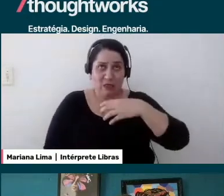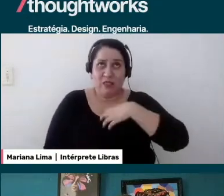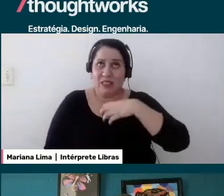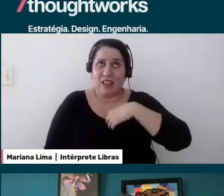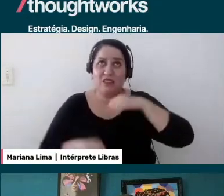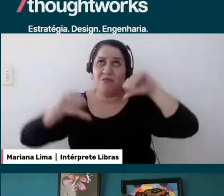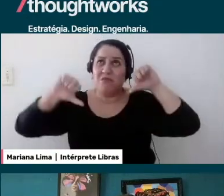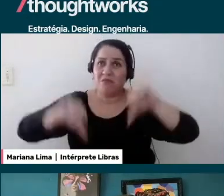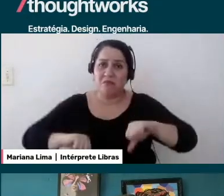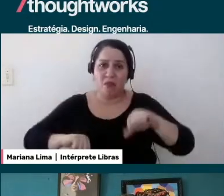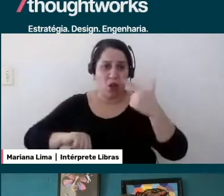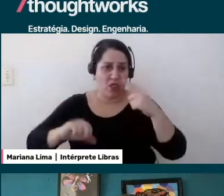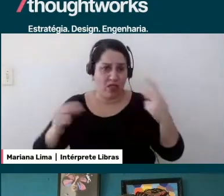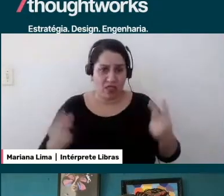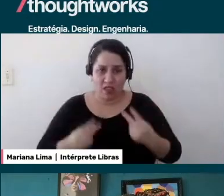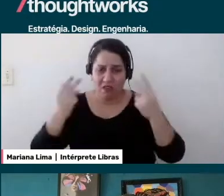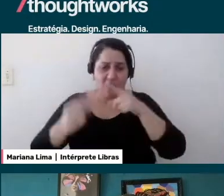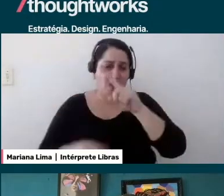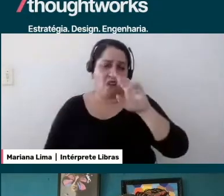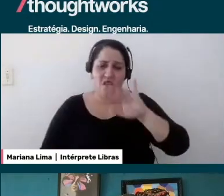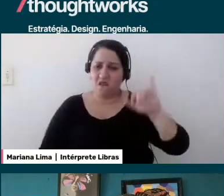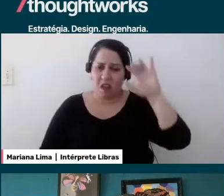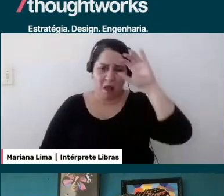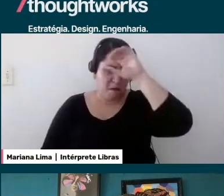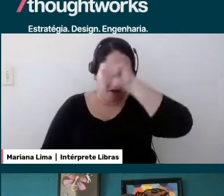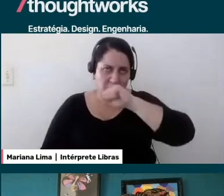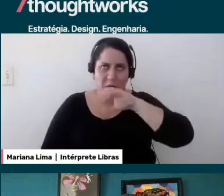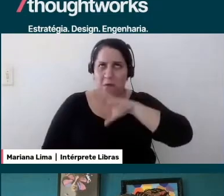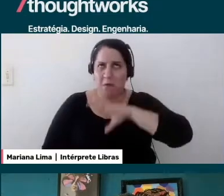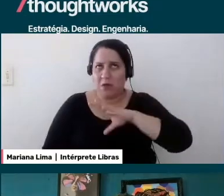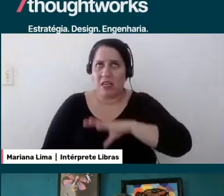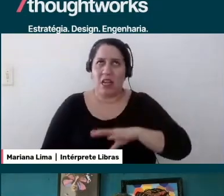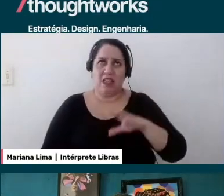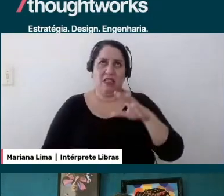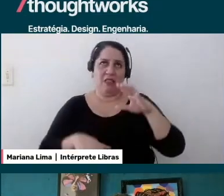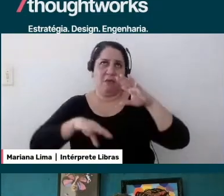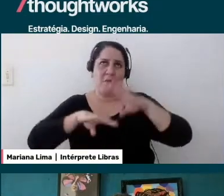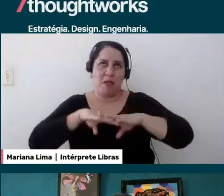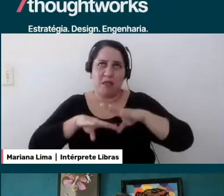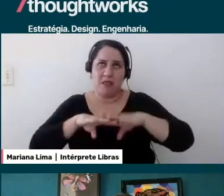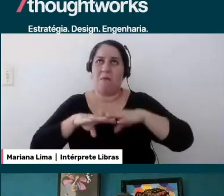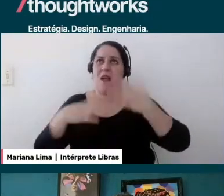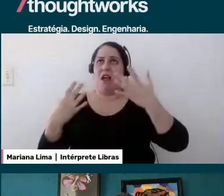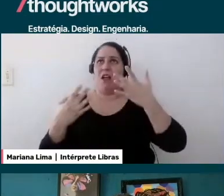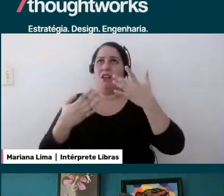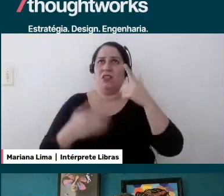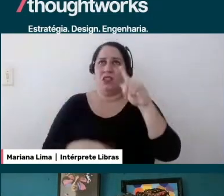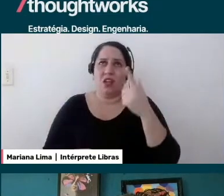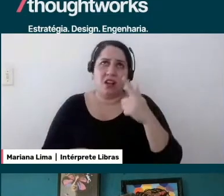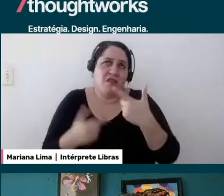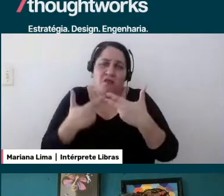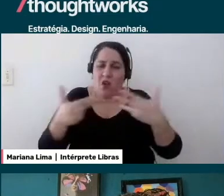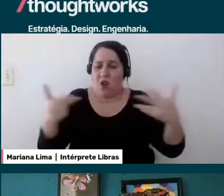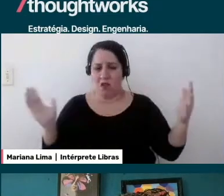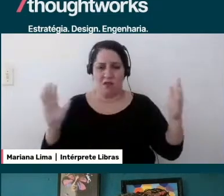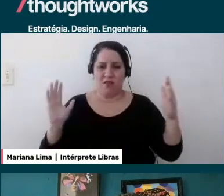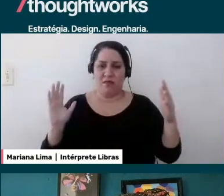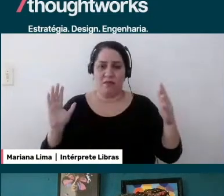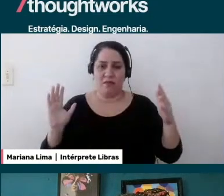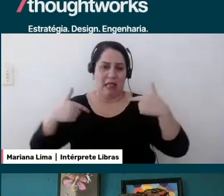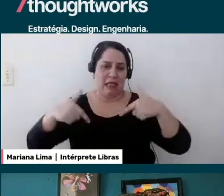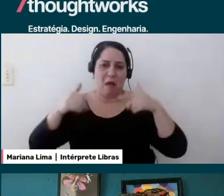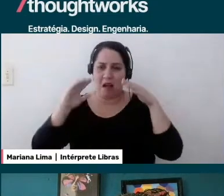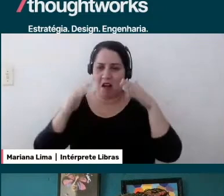aprender matemática, geografia, inglês, qualquer outra coisa, muito menos programação focada no mercado de trabalho. Então, a